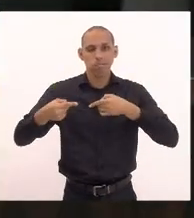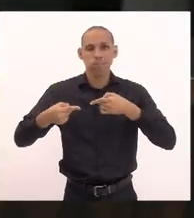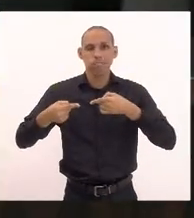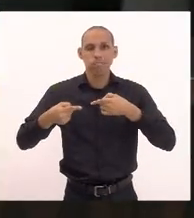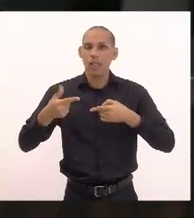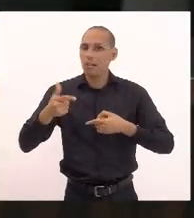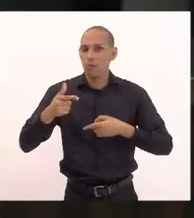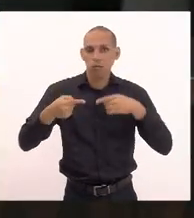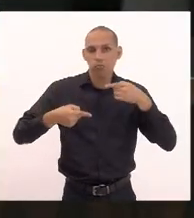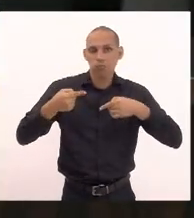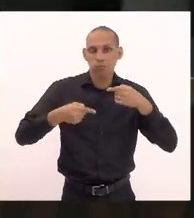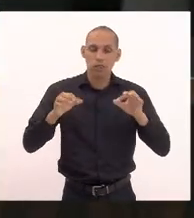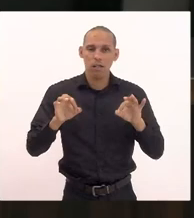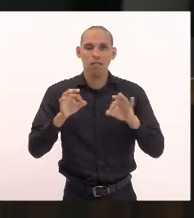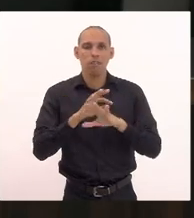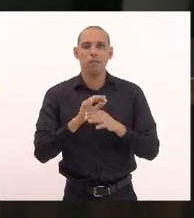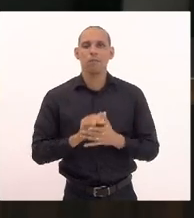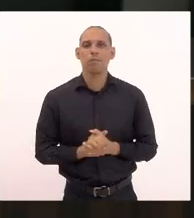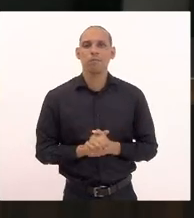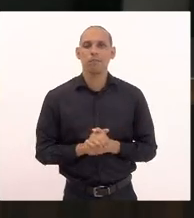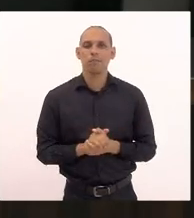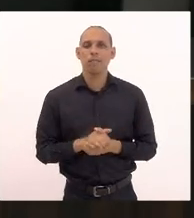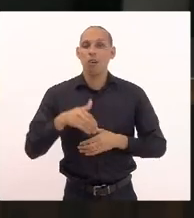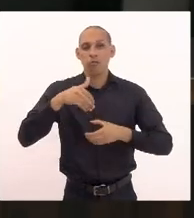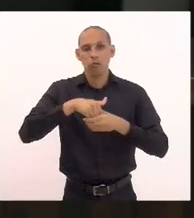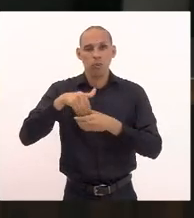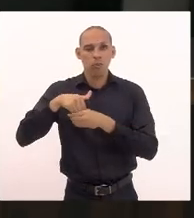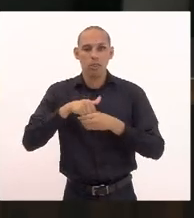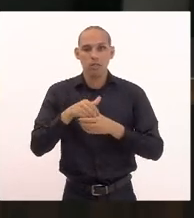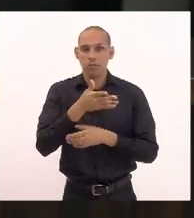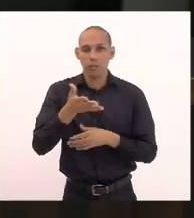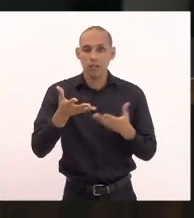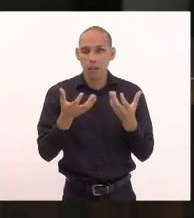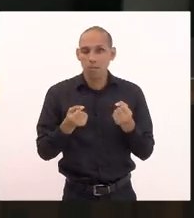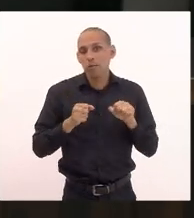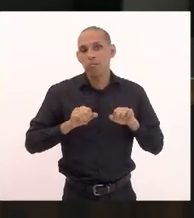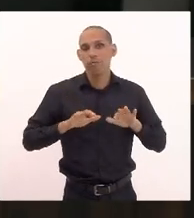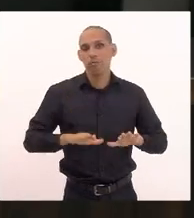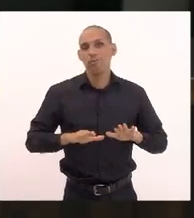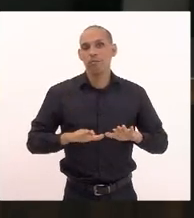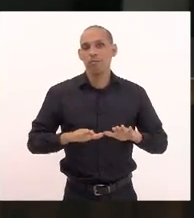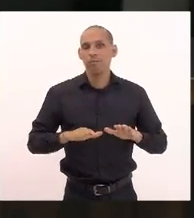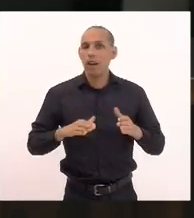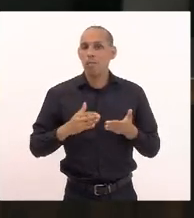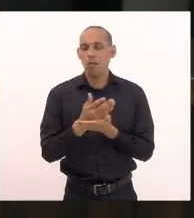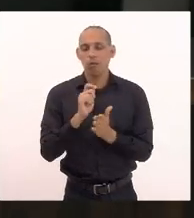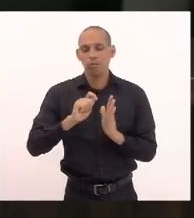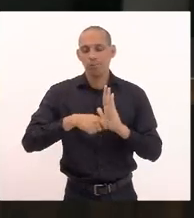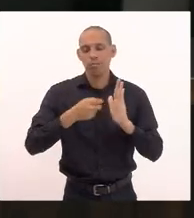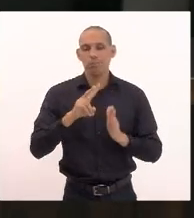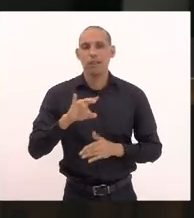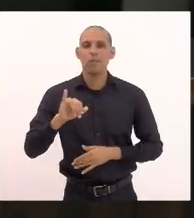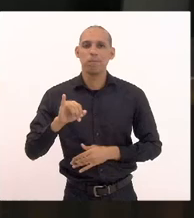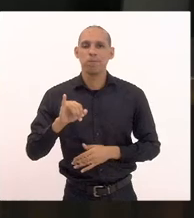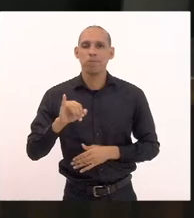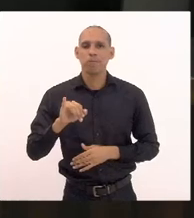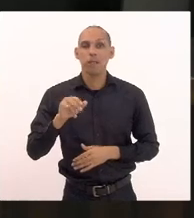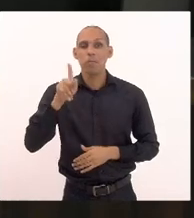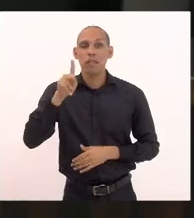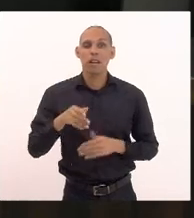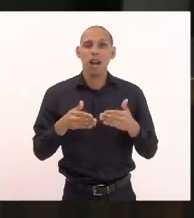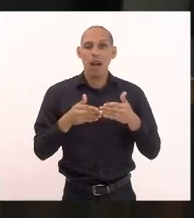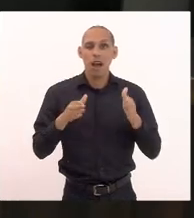havendo quem queira discutir, encerrada a discussão. Em votação. Os senhores que aprovam permaneçam como estão aprovados, vai autógrafo. A presidência vai